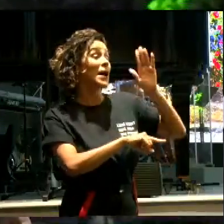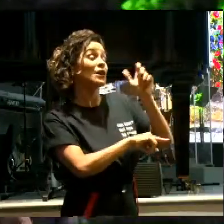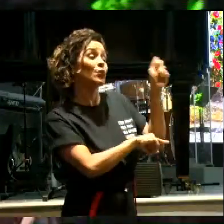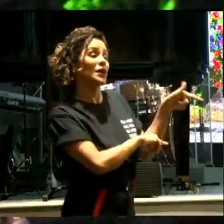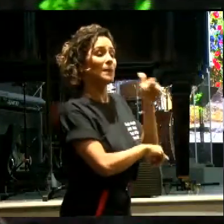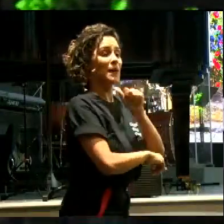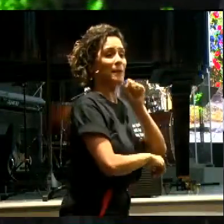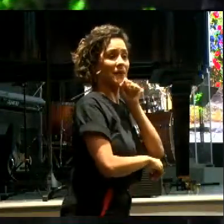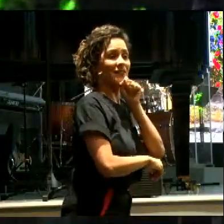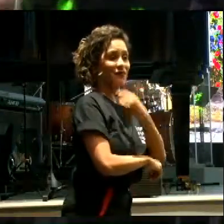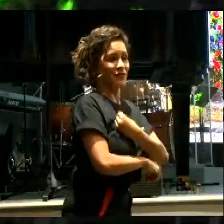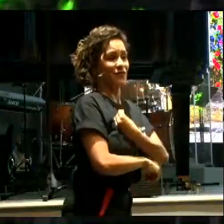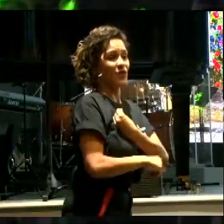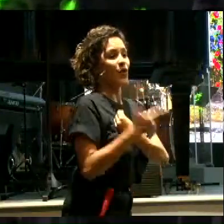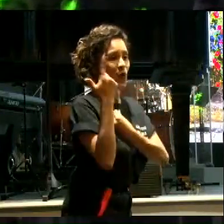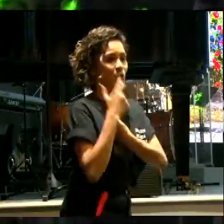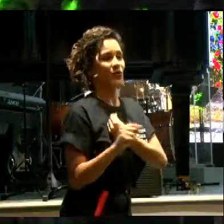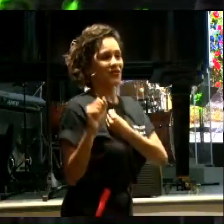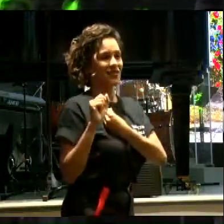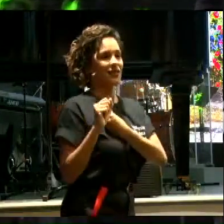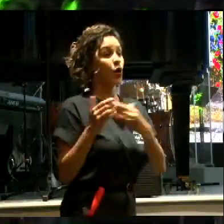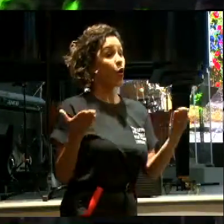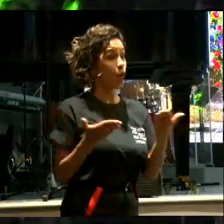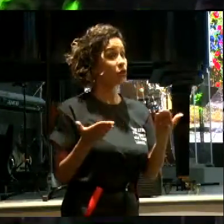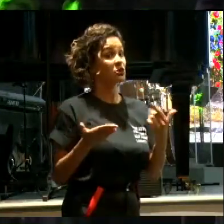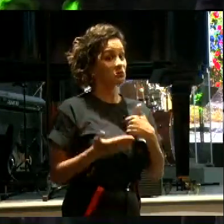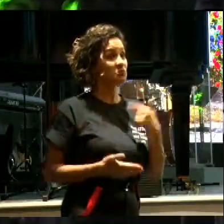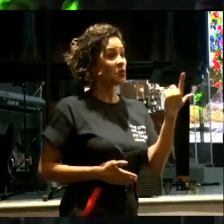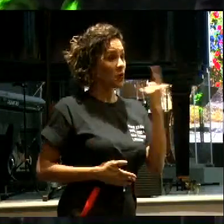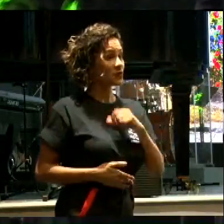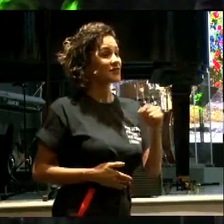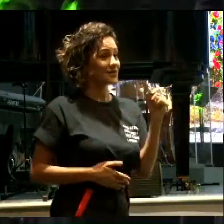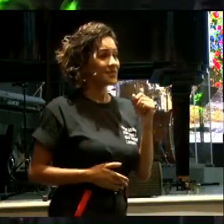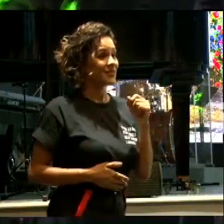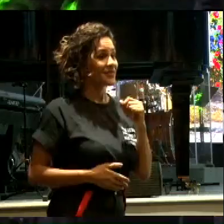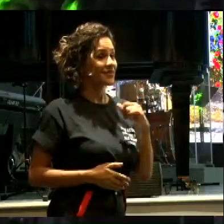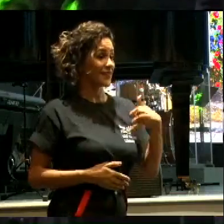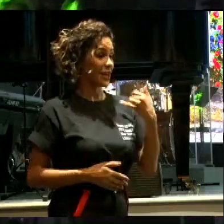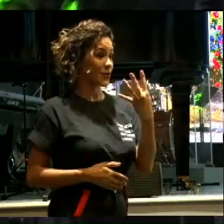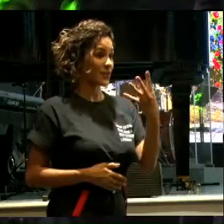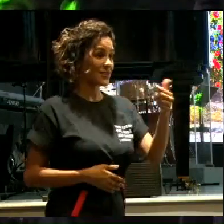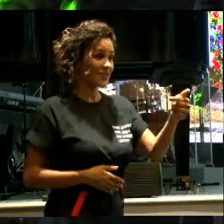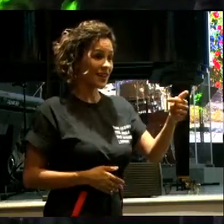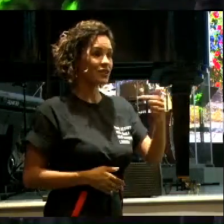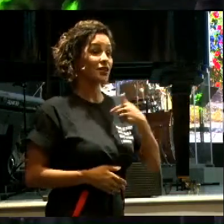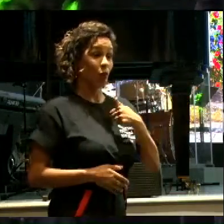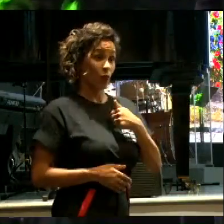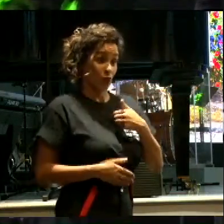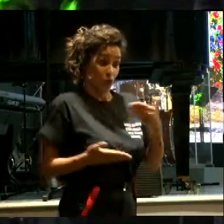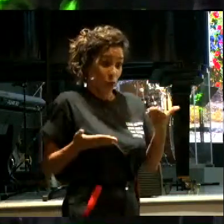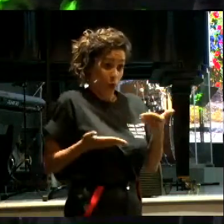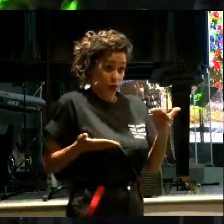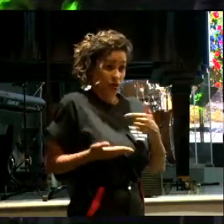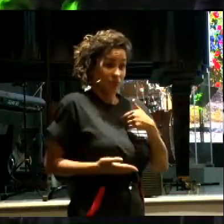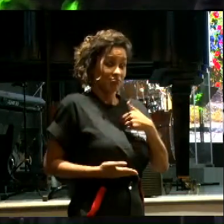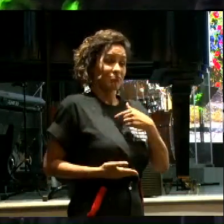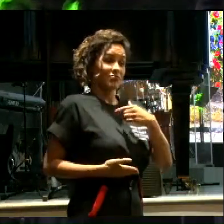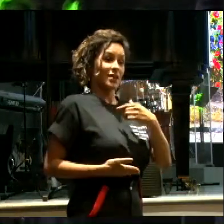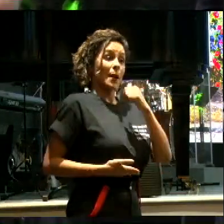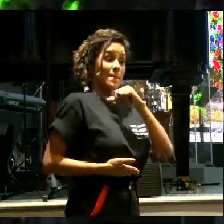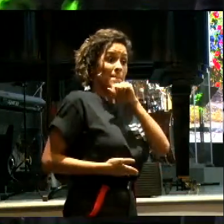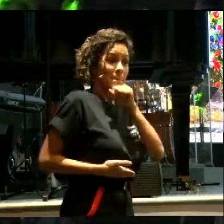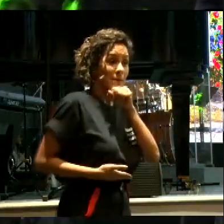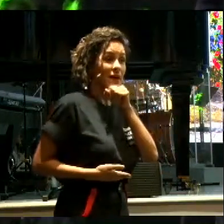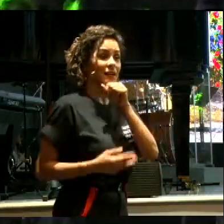do que minha mãe viveu. Hoje eu sou mãe do Caio, eu sou mãe do Felipe, sou sogra de Maiara e avó